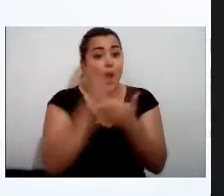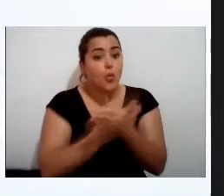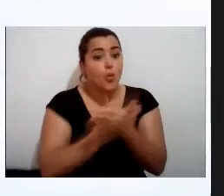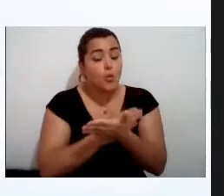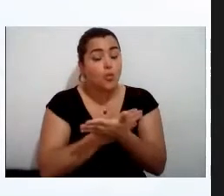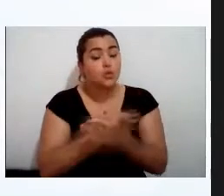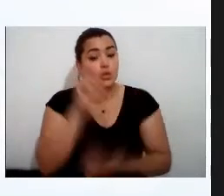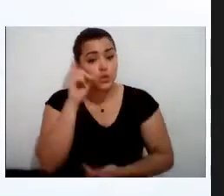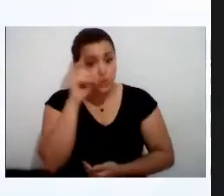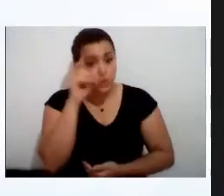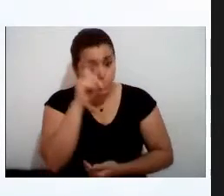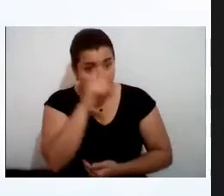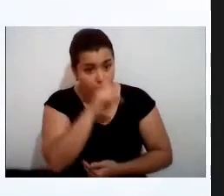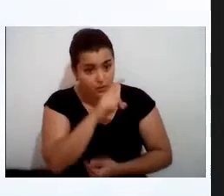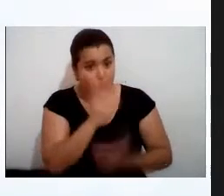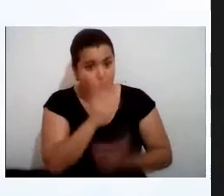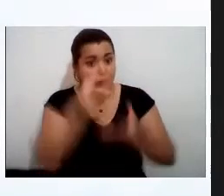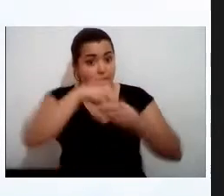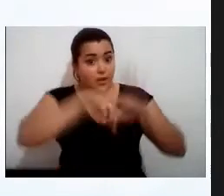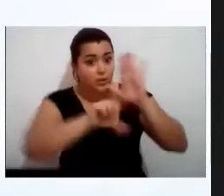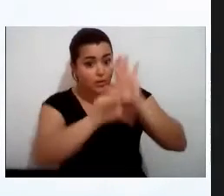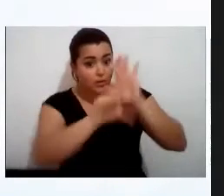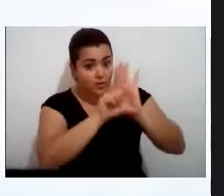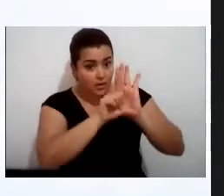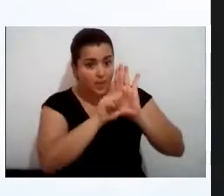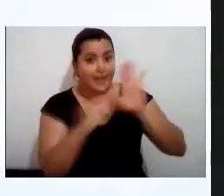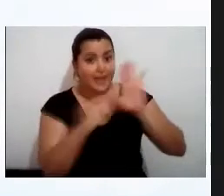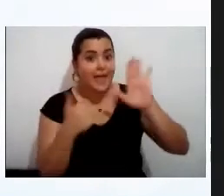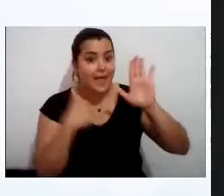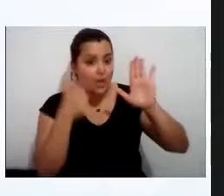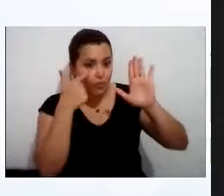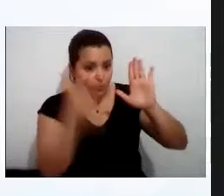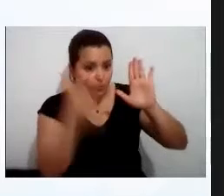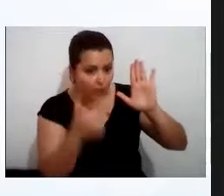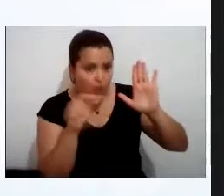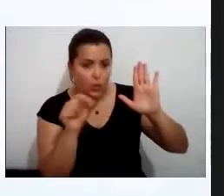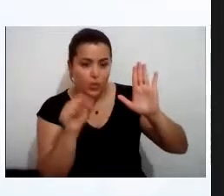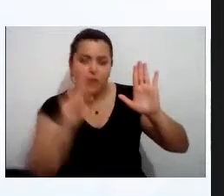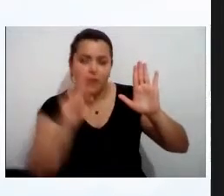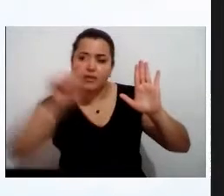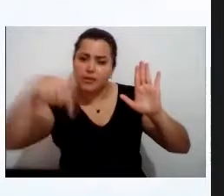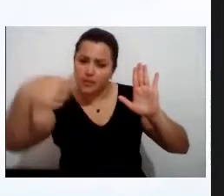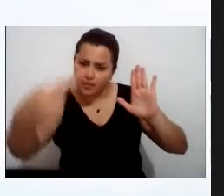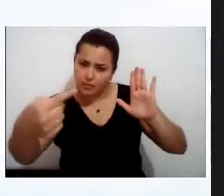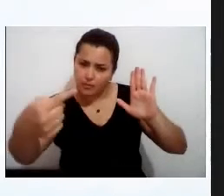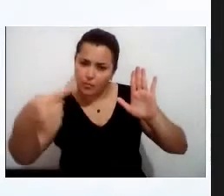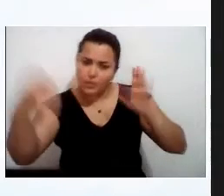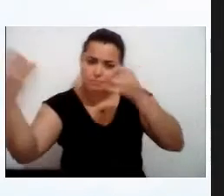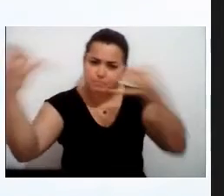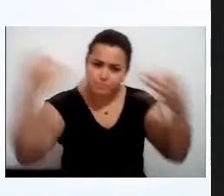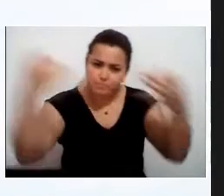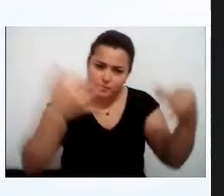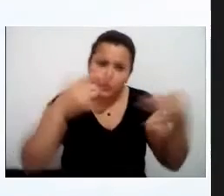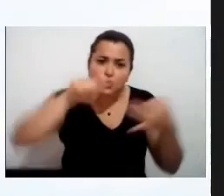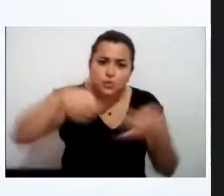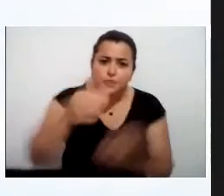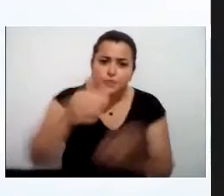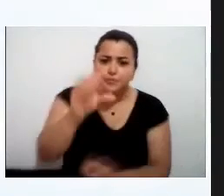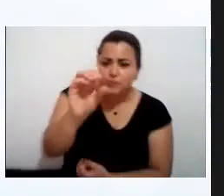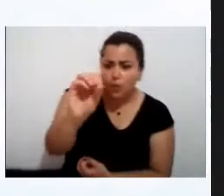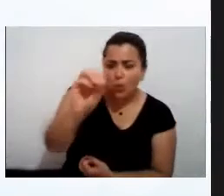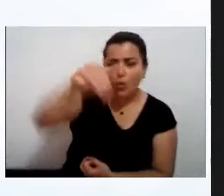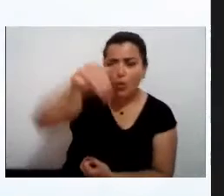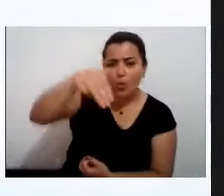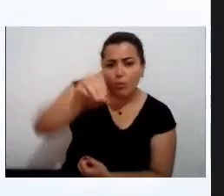texto legal. Então, eu peguei ali, en passant, eu também falei da homologação das rescisões